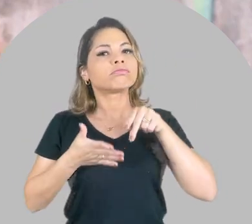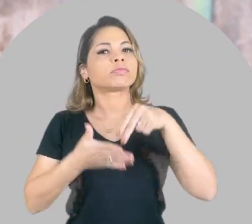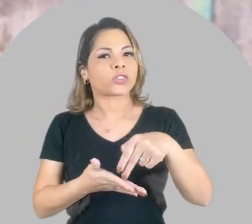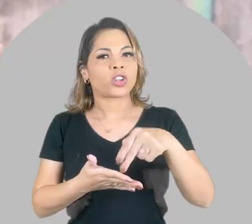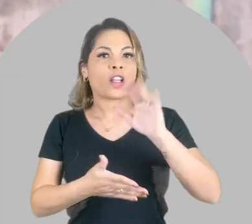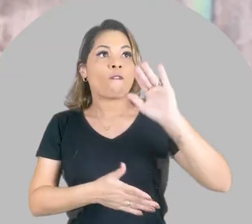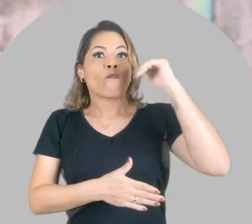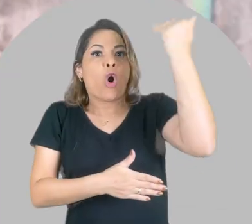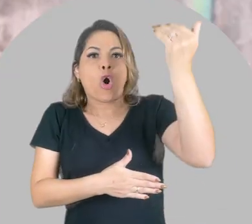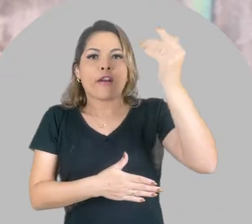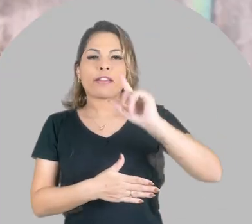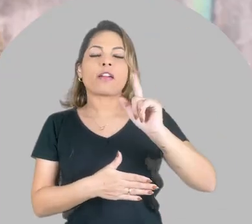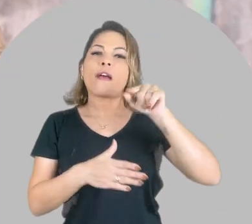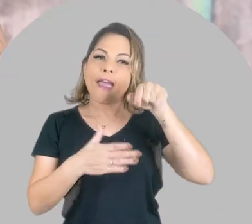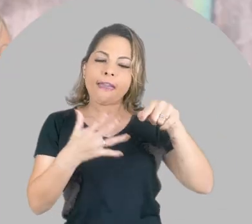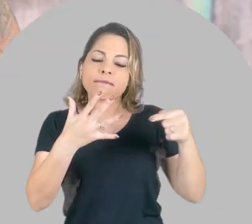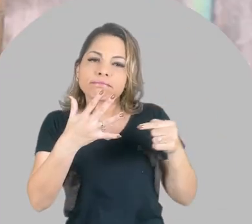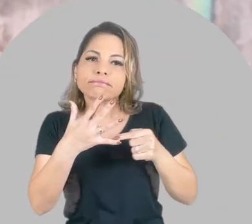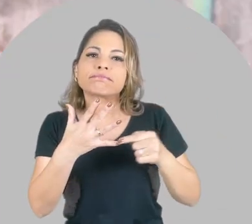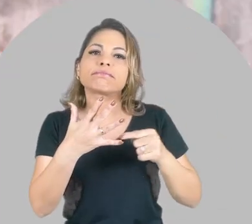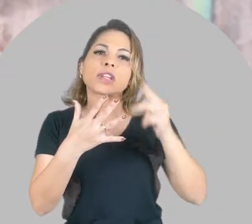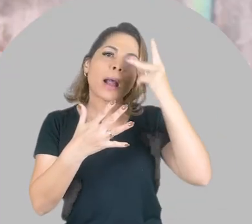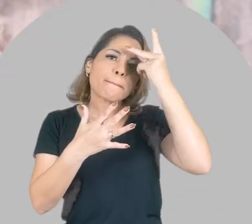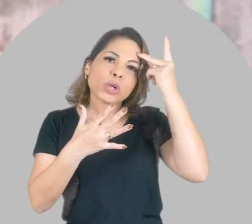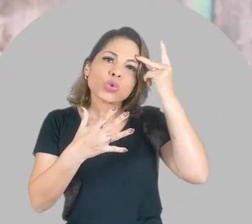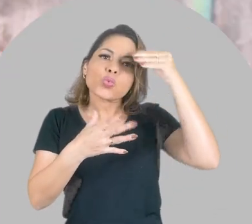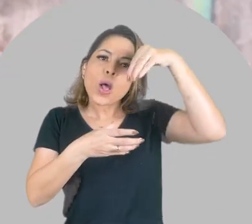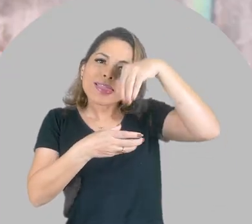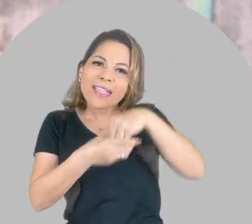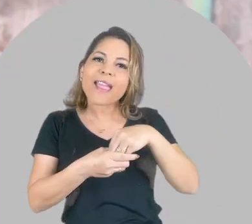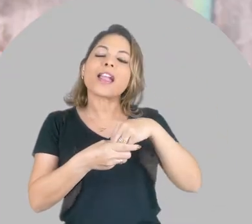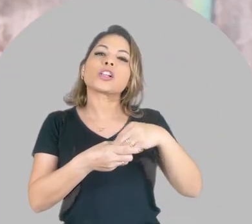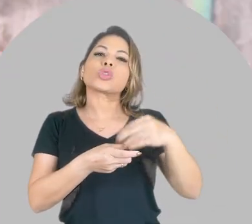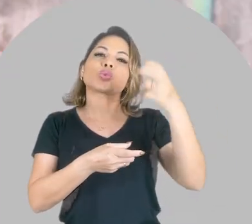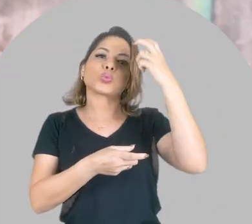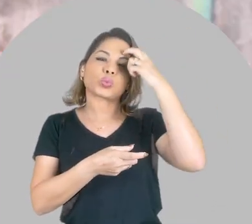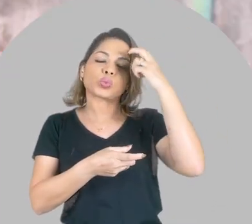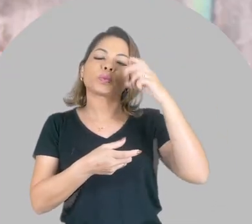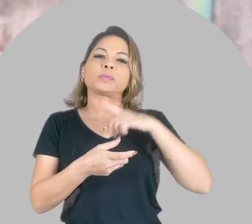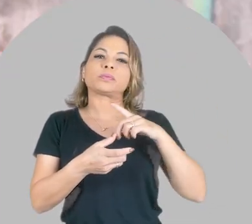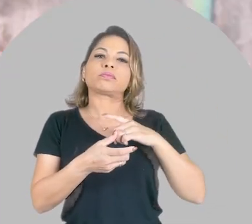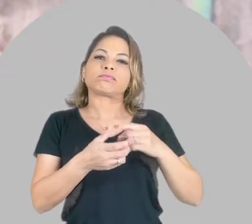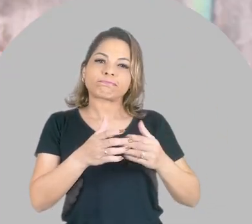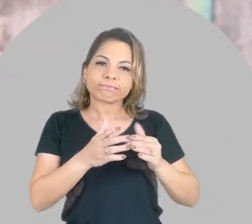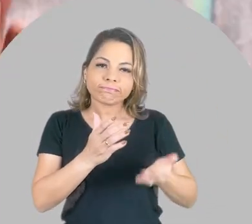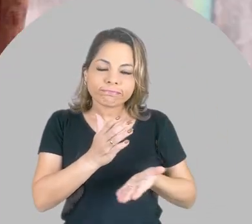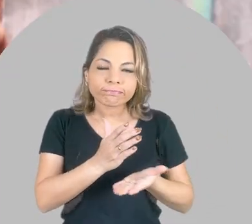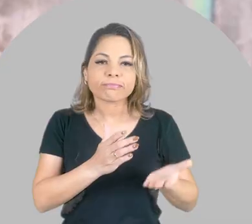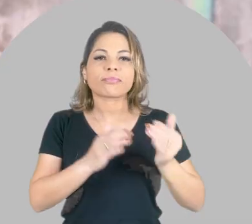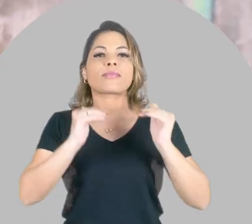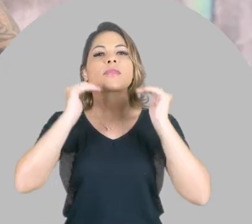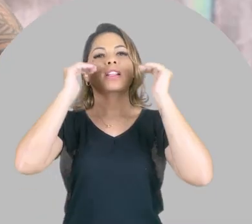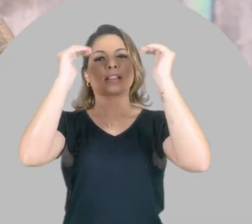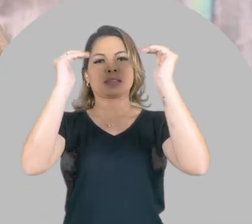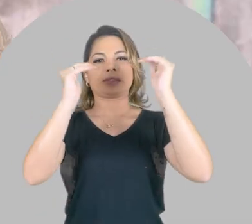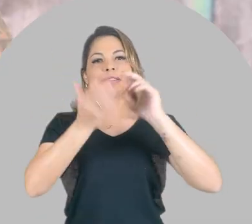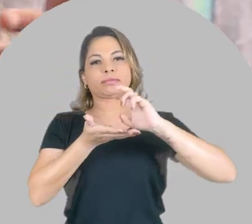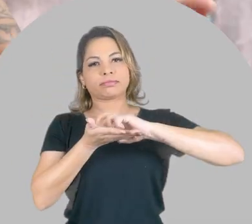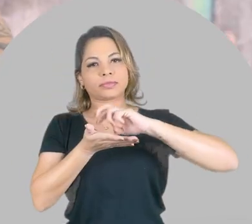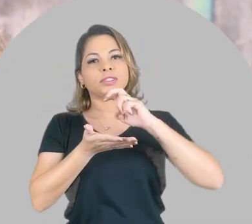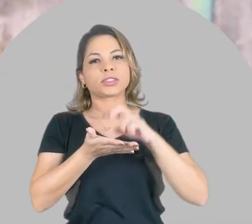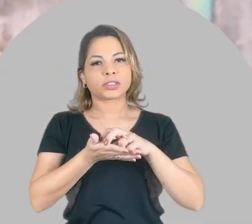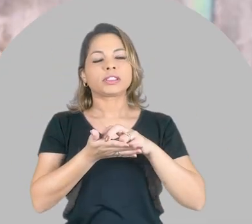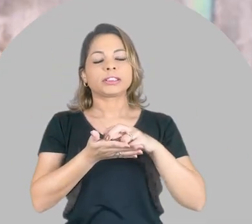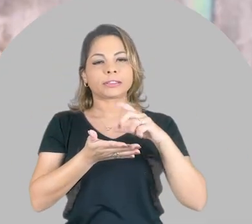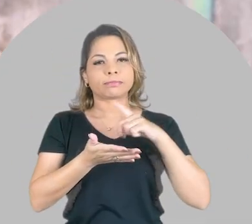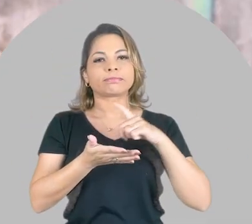resistência, ele não é o externo. Né? Então é um conhecimento que vem, emerge, né? A gente poderia dizer assim, de baixo para cima. Emerge do hip